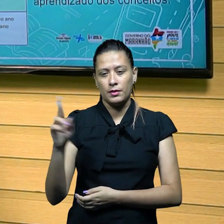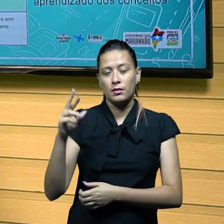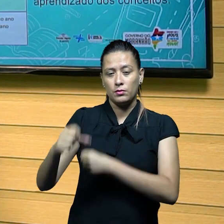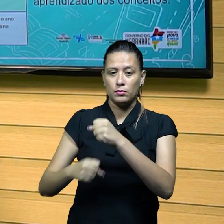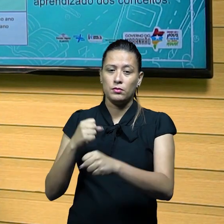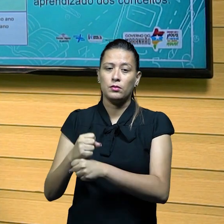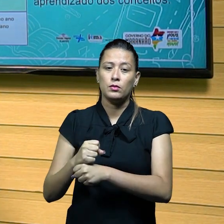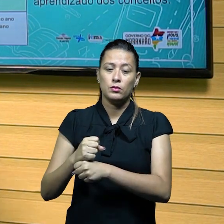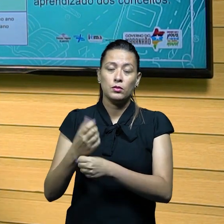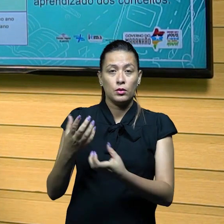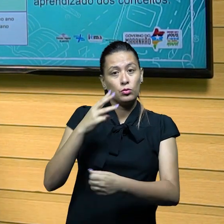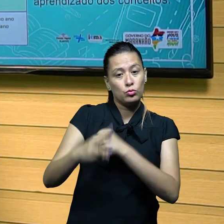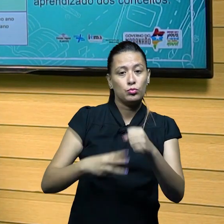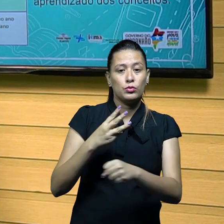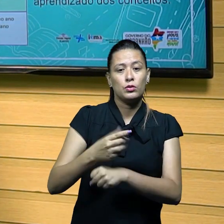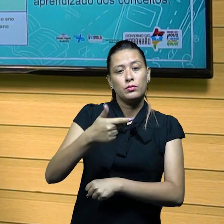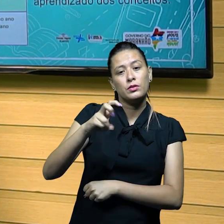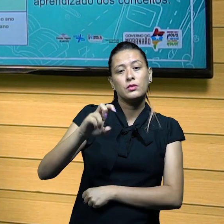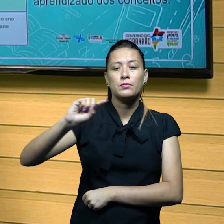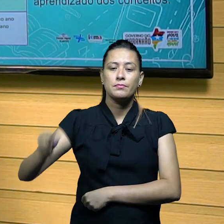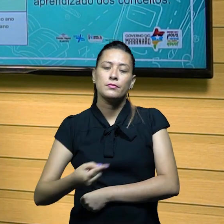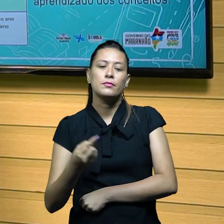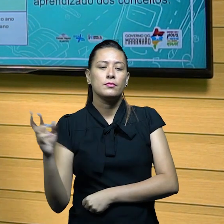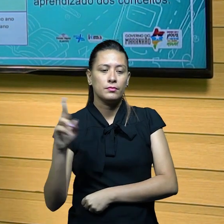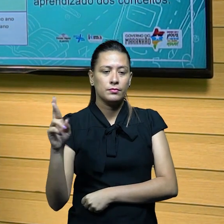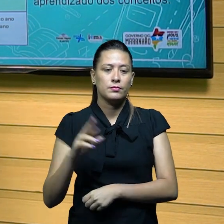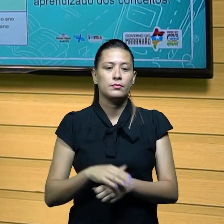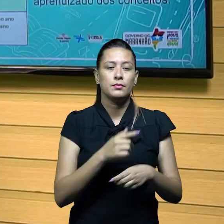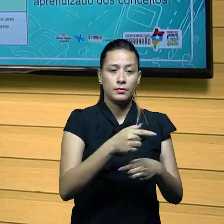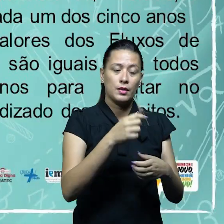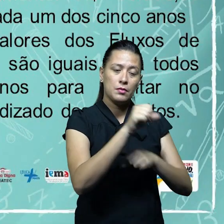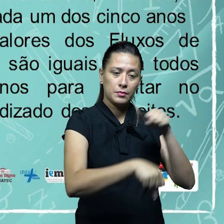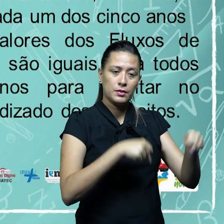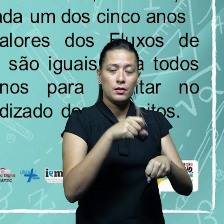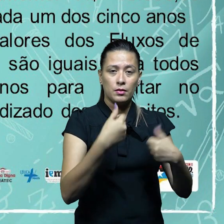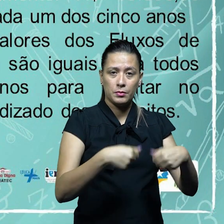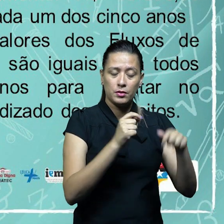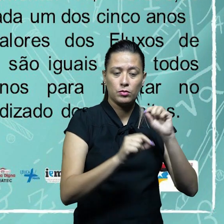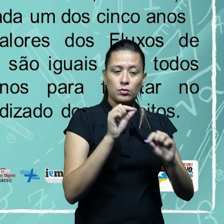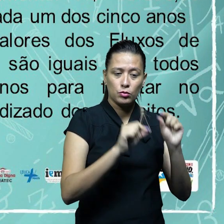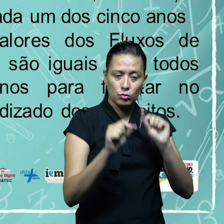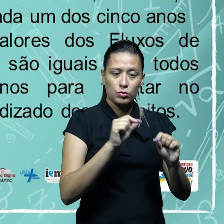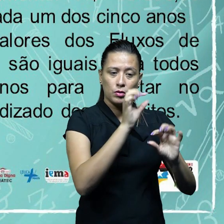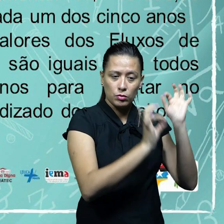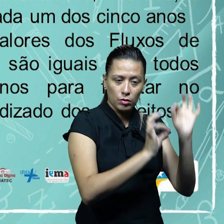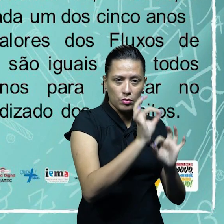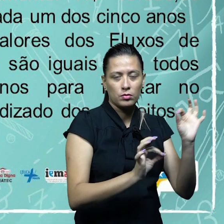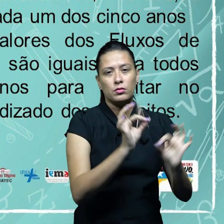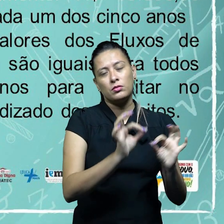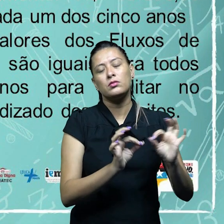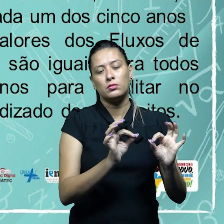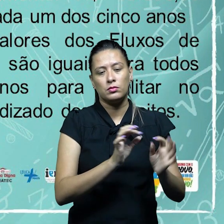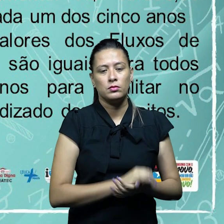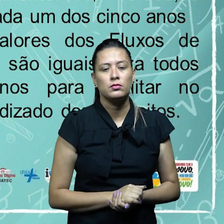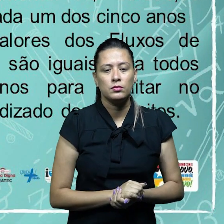onde vai ter um gasto para sair da rotina, para manter o casamento saudável, vamos dizer assim, tá bem? E R$400 nos últimos